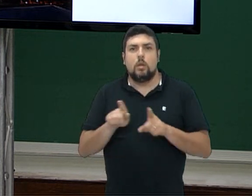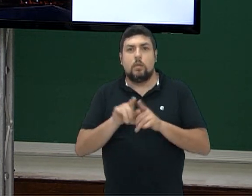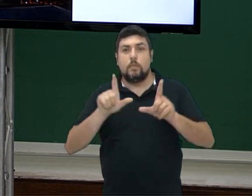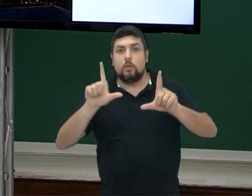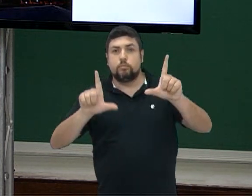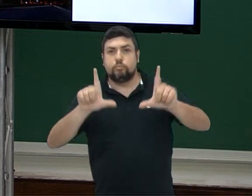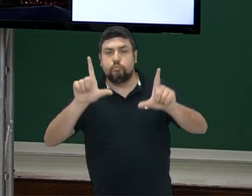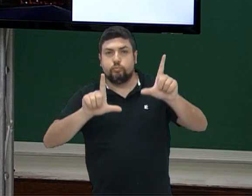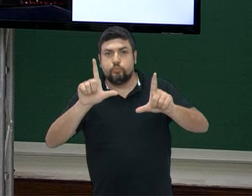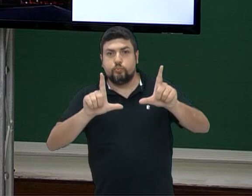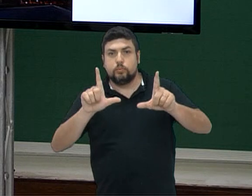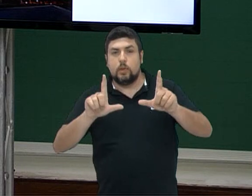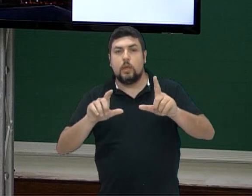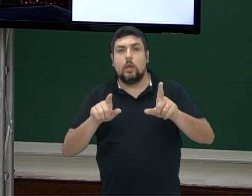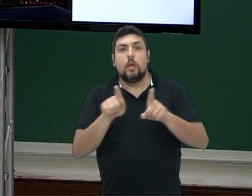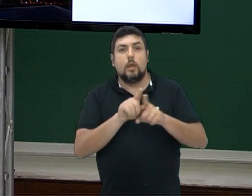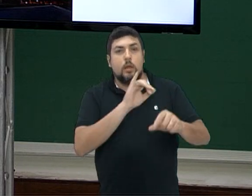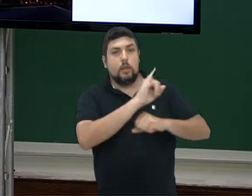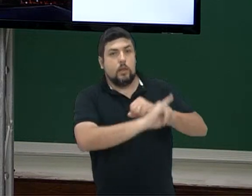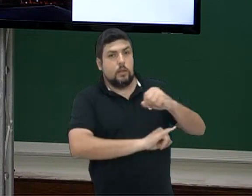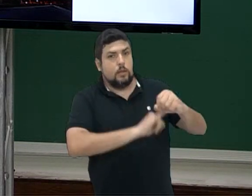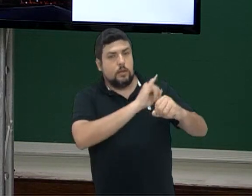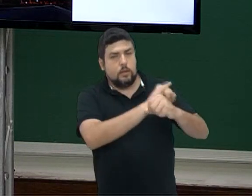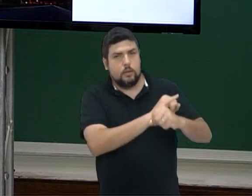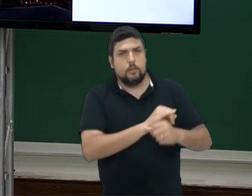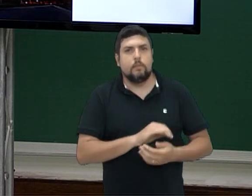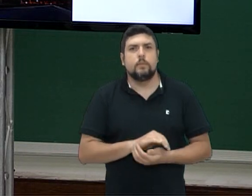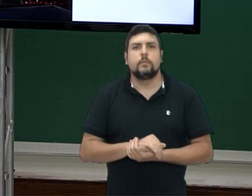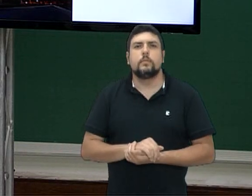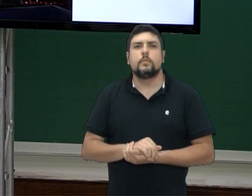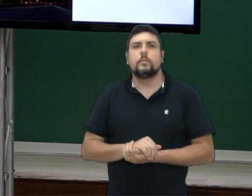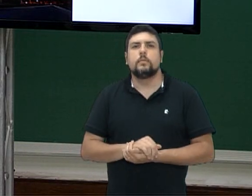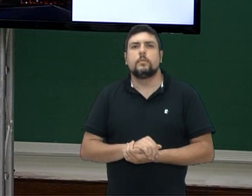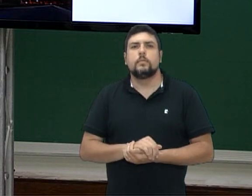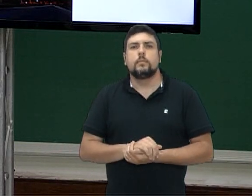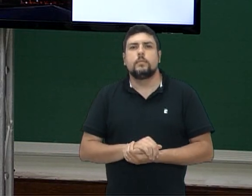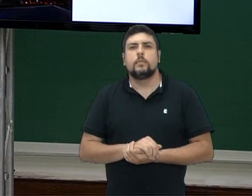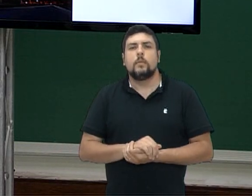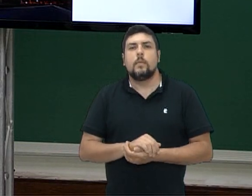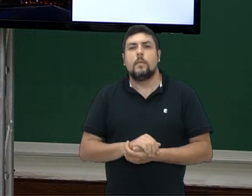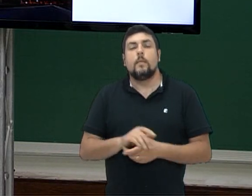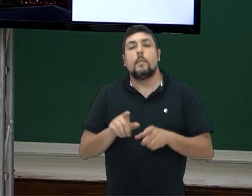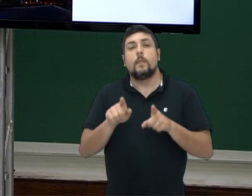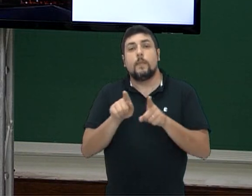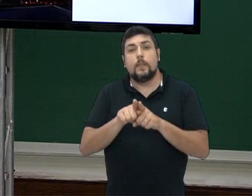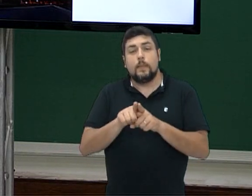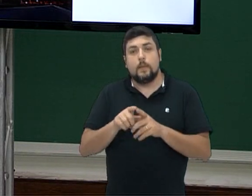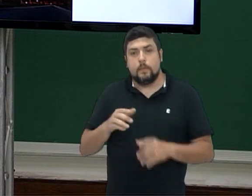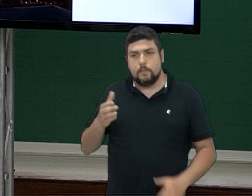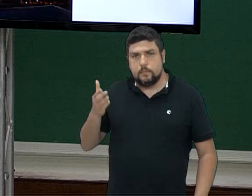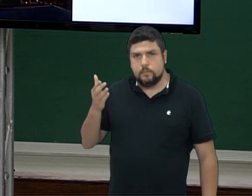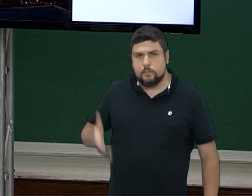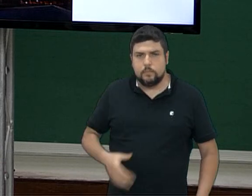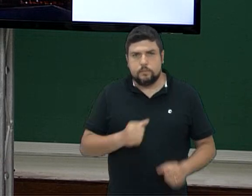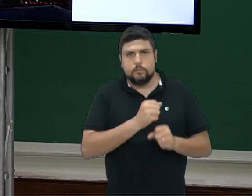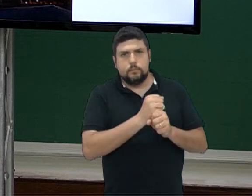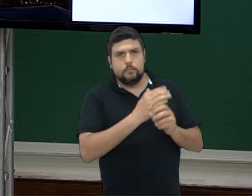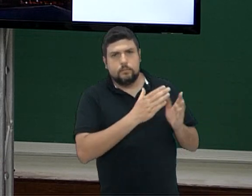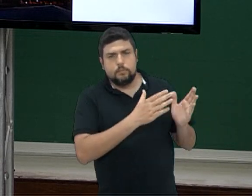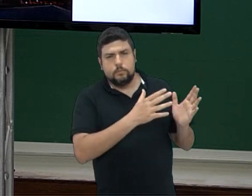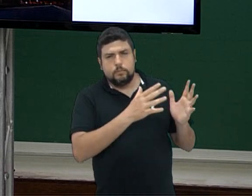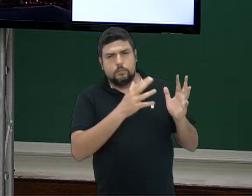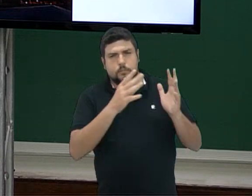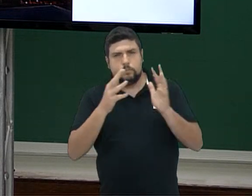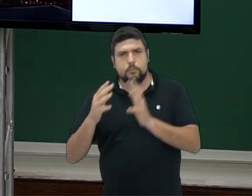seja, você já tem um público para acompanhar aquilo. E o grande destaque, né, desse período, aí, que a gente chega agora, né, nos anos